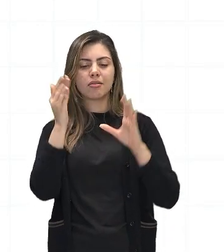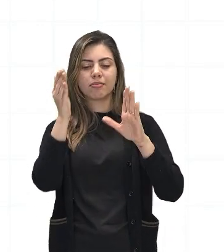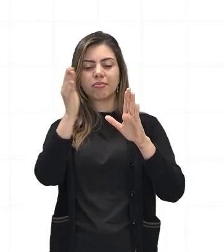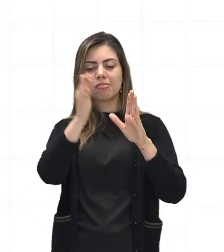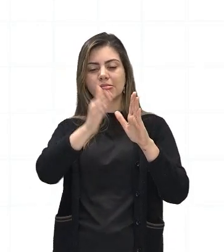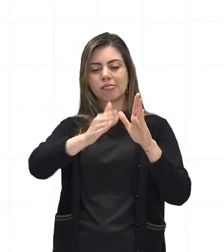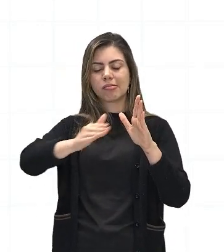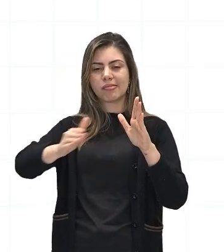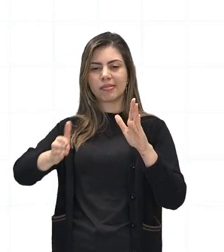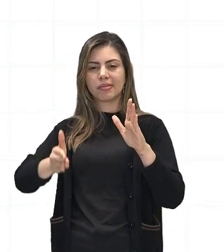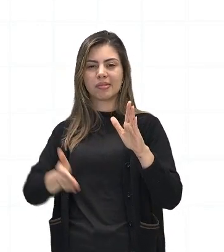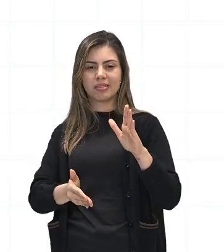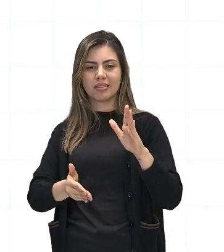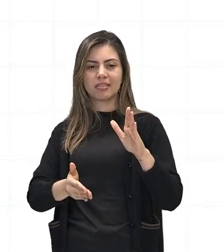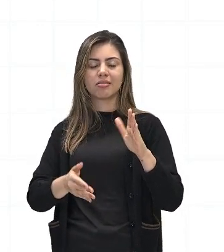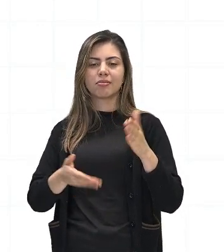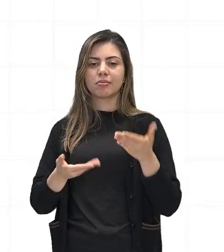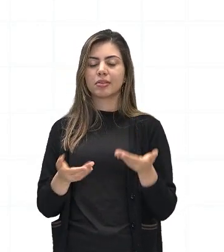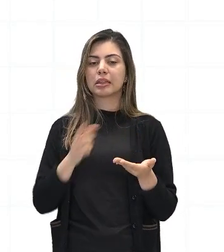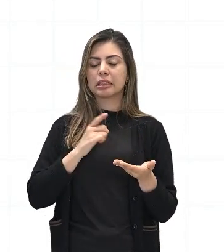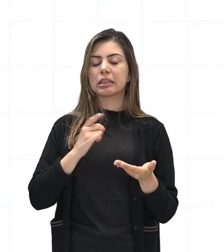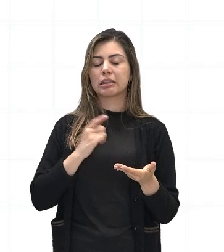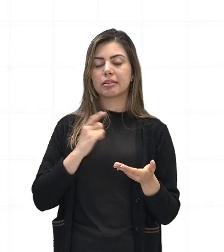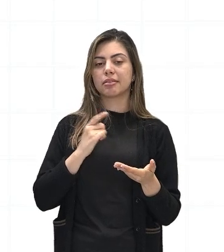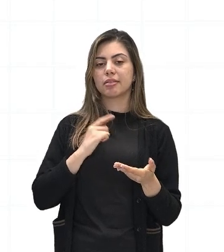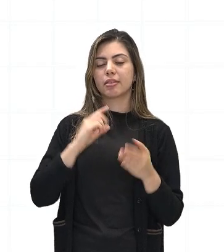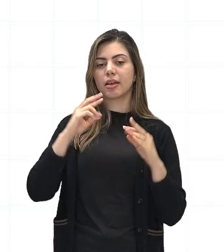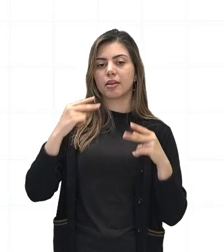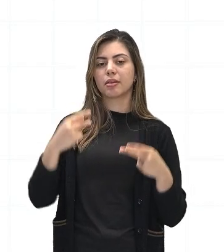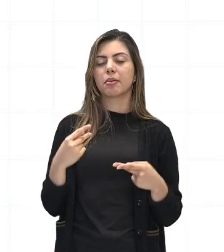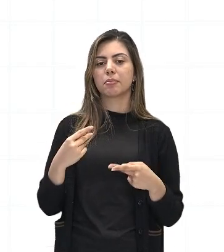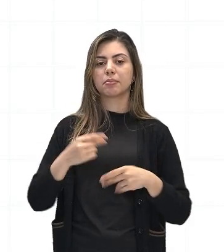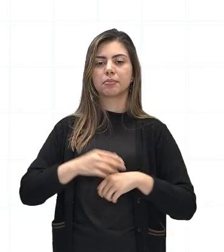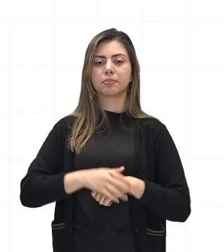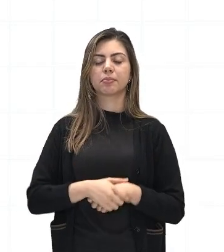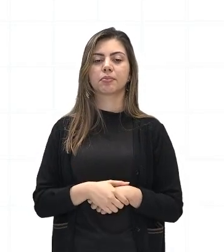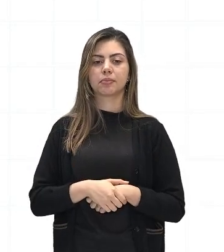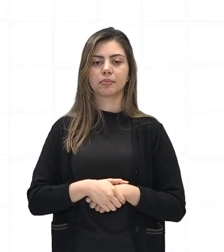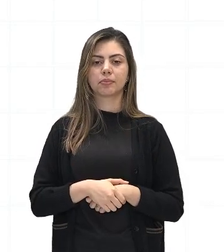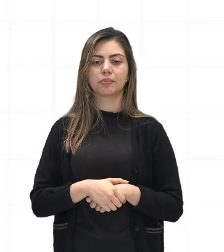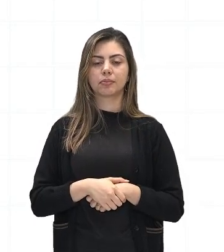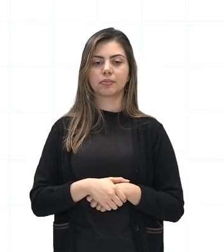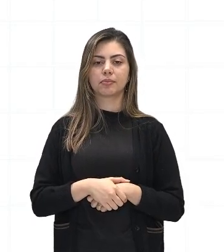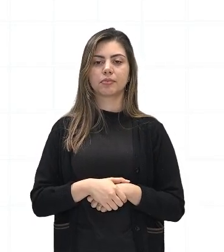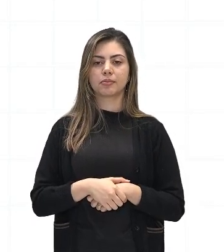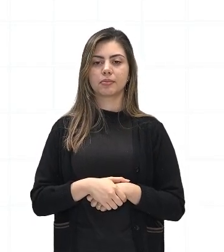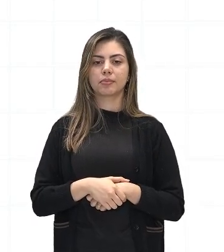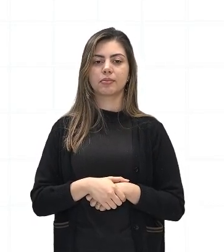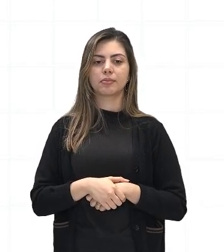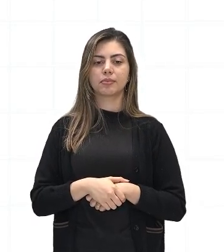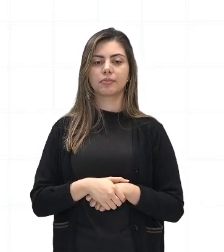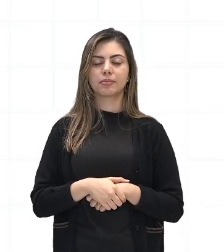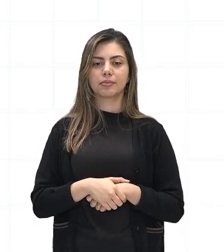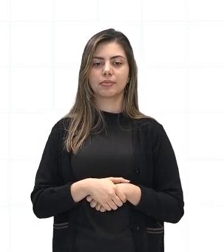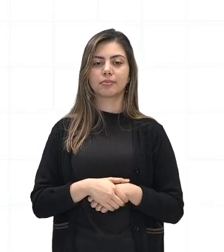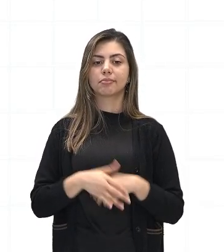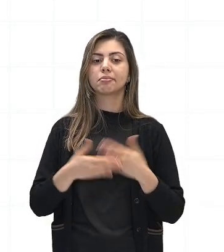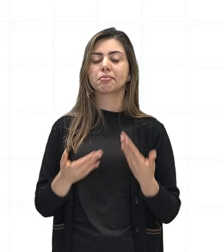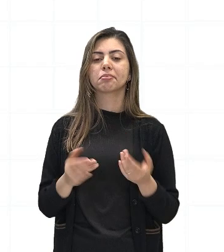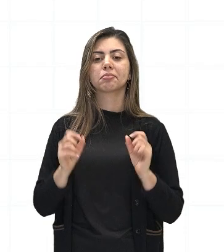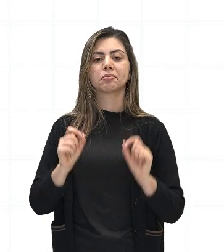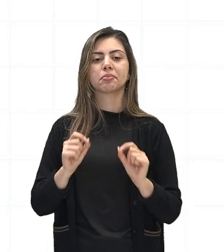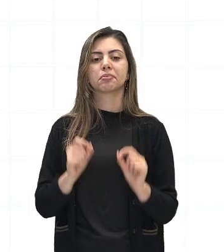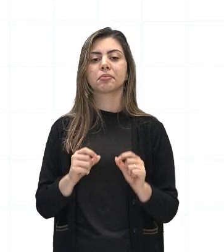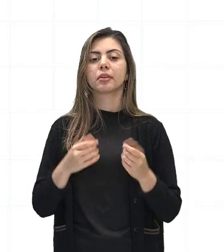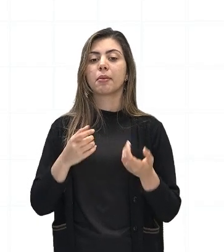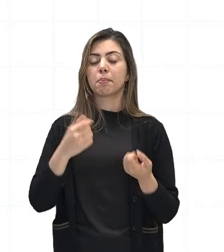são anormais ou pelo acentuamento de curvas normais já existentes. E a